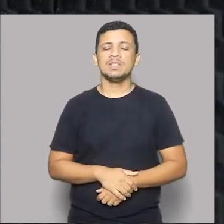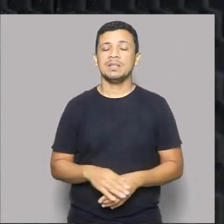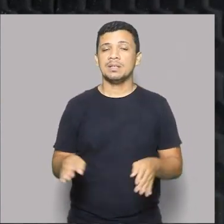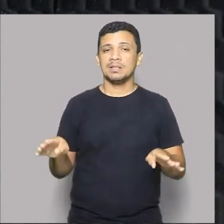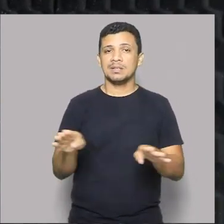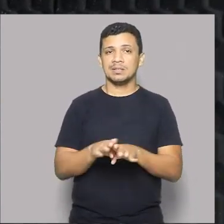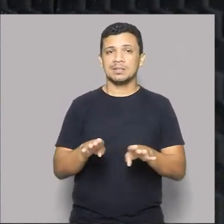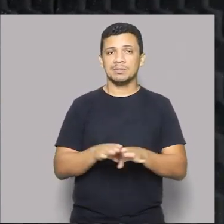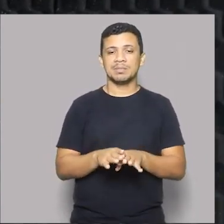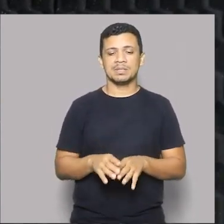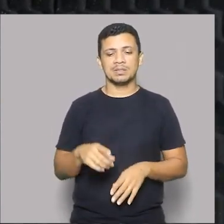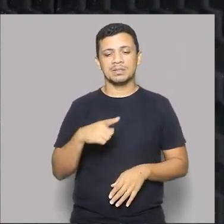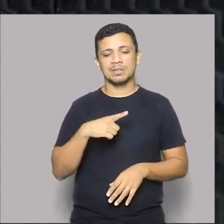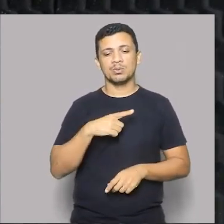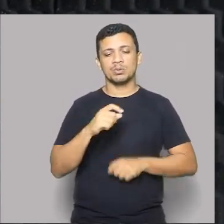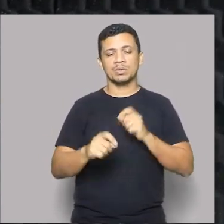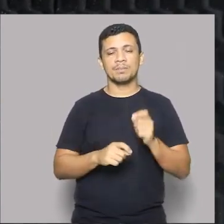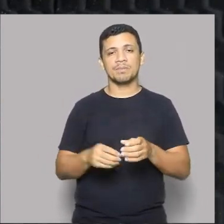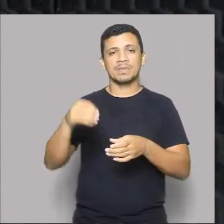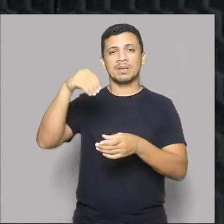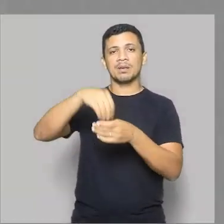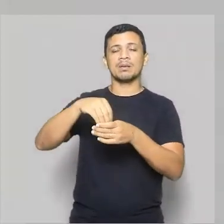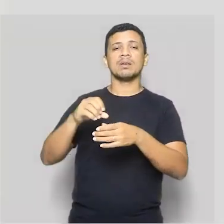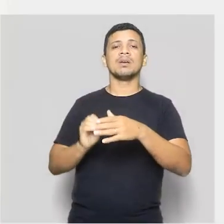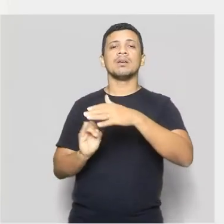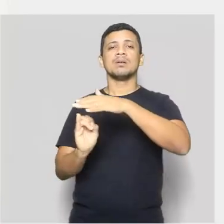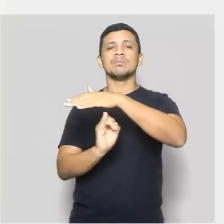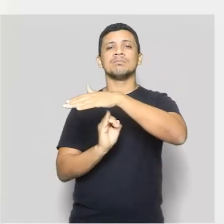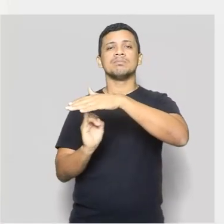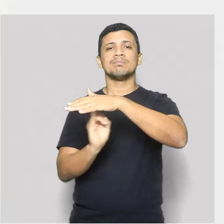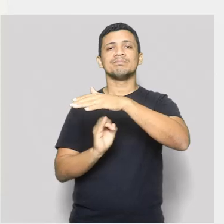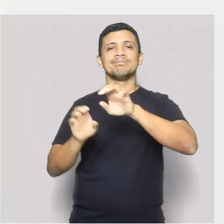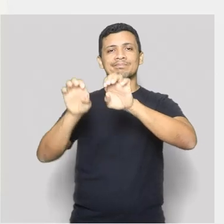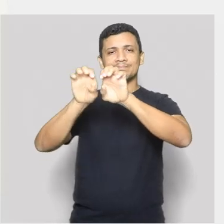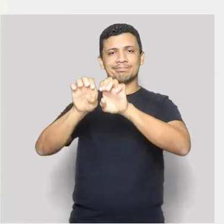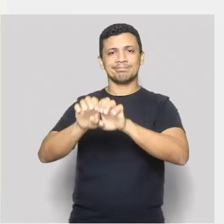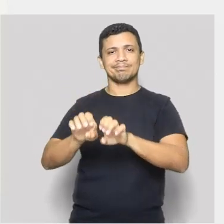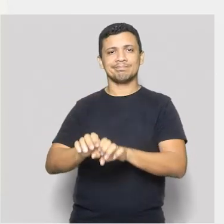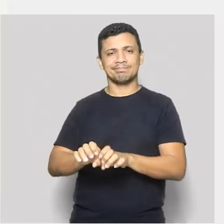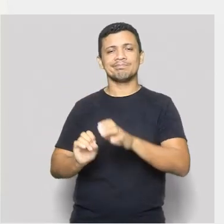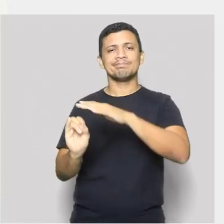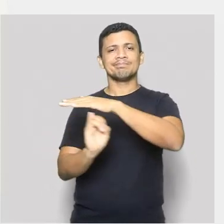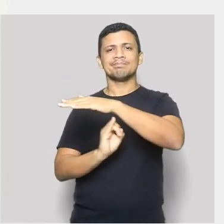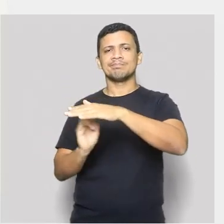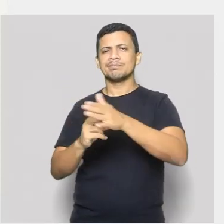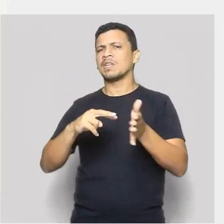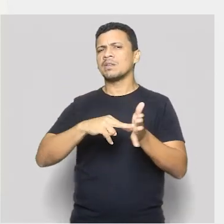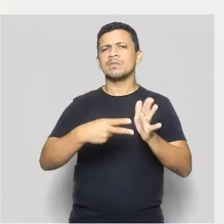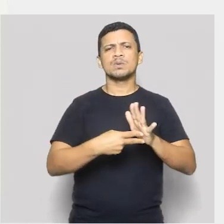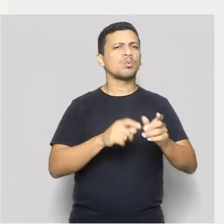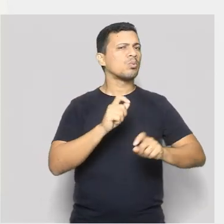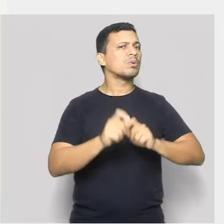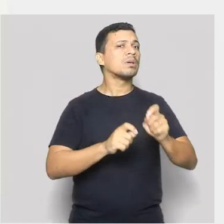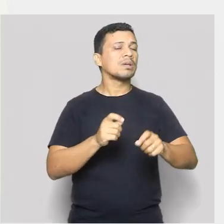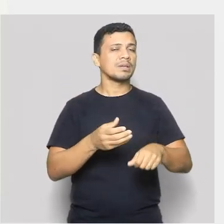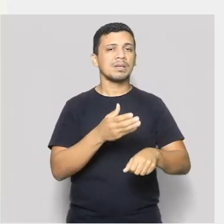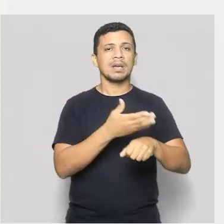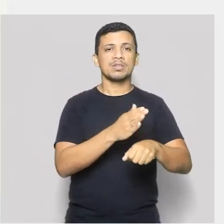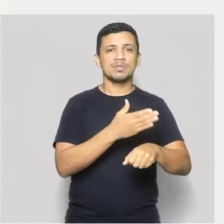uma infraestrutura que leva em consideração o aspecto institucional. E o que isso significa? Que são